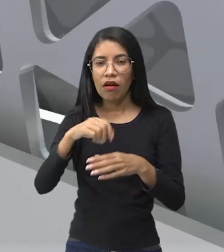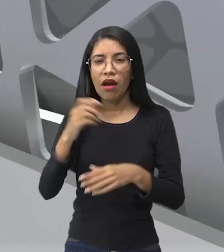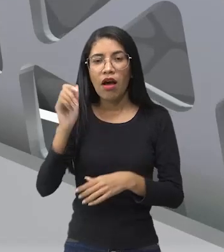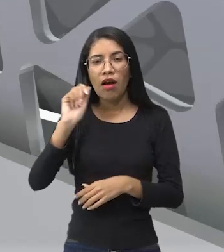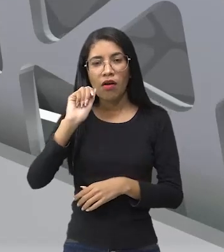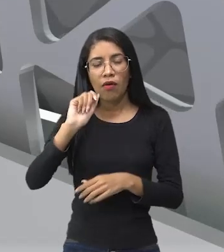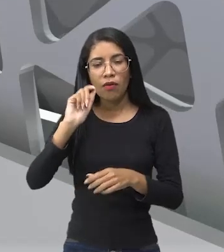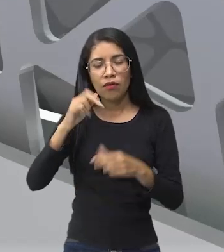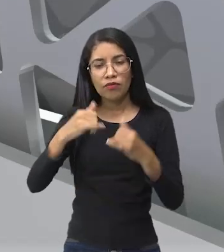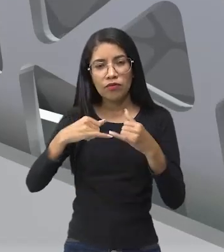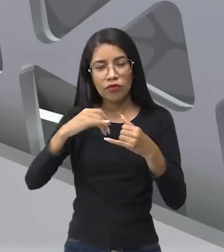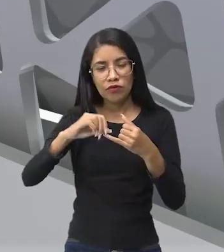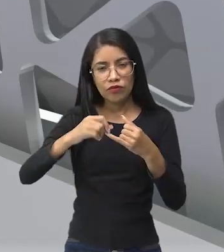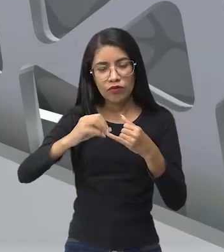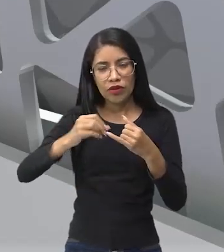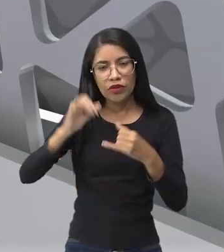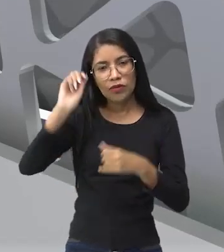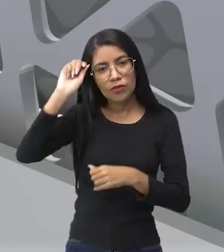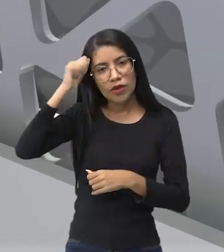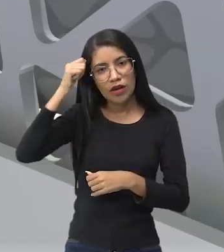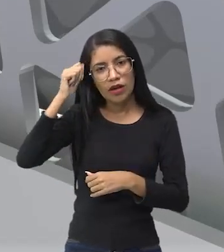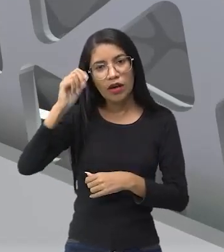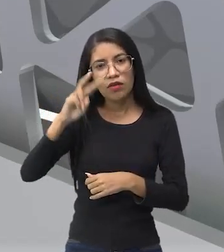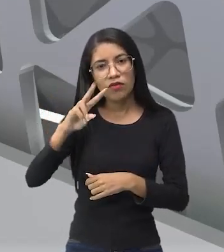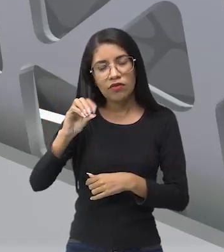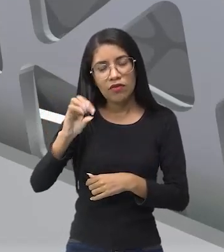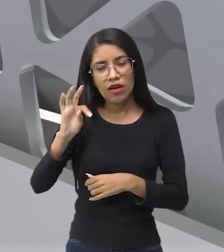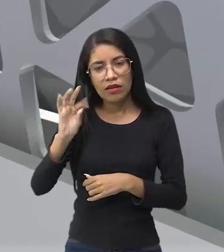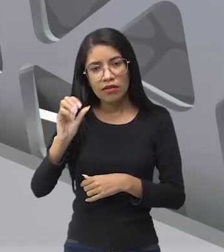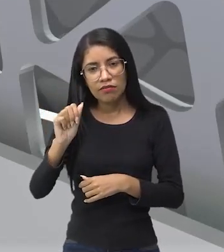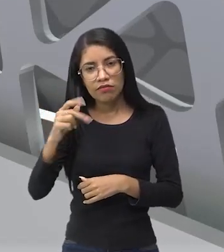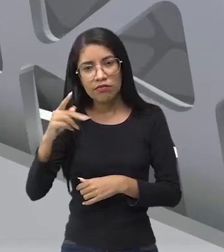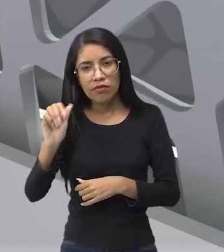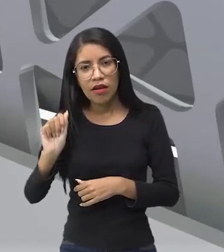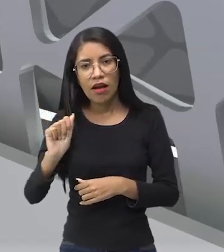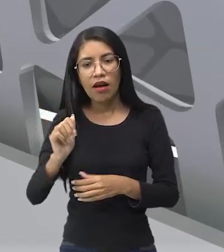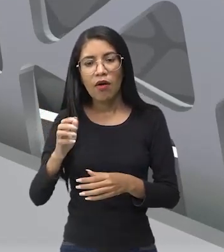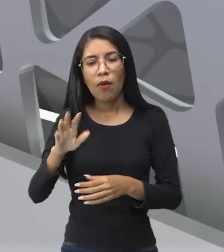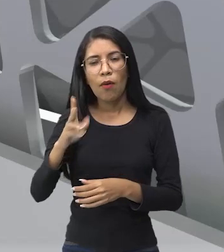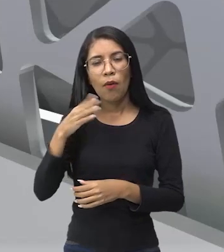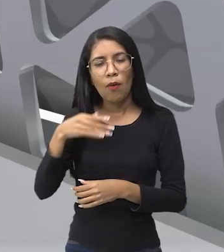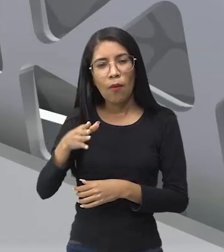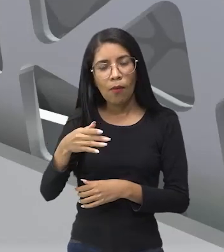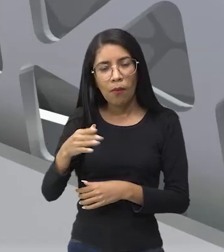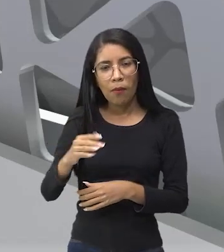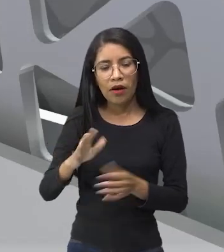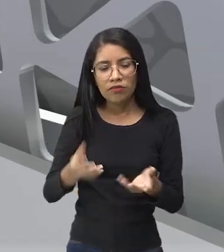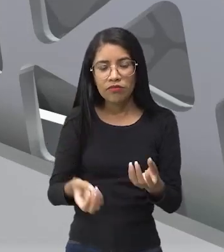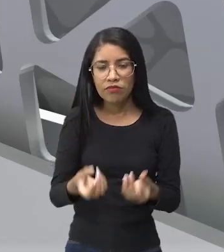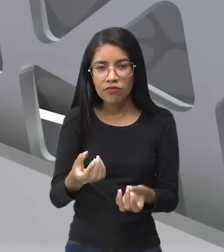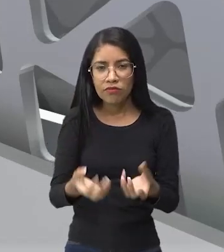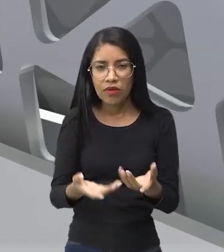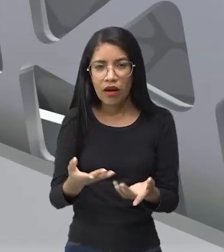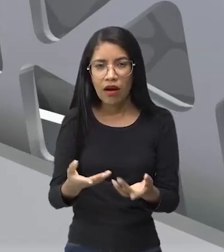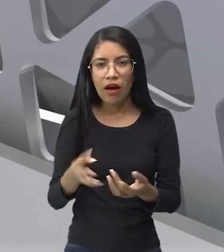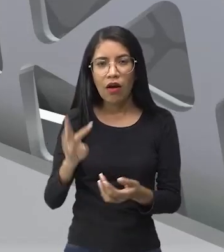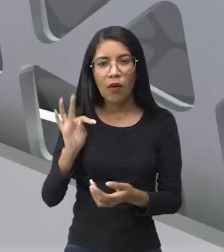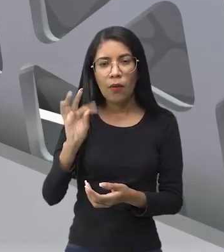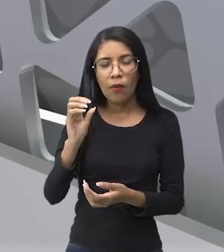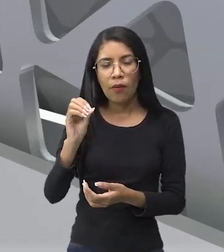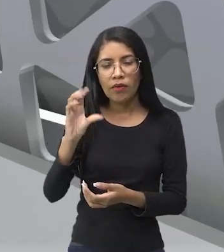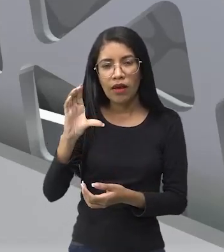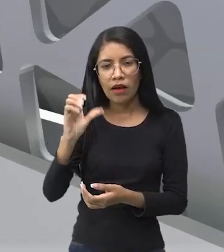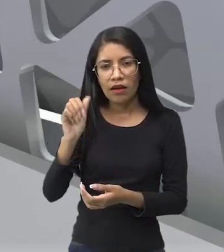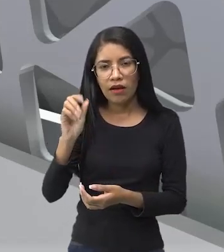feijoada, né? O vatapá, o caruru, o peixe assado. São muitos, né, conhecimentos. O